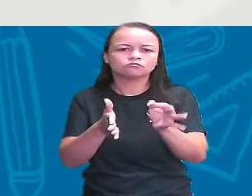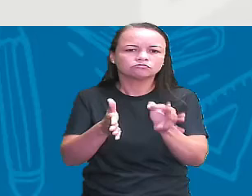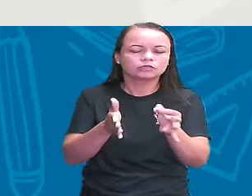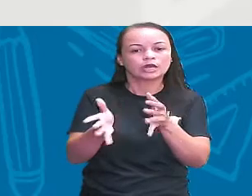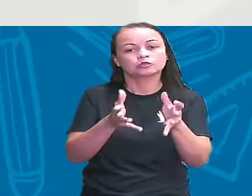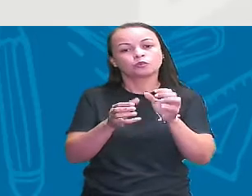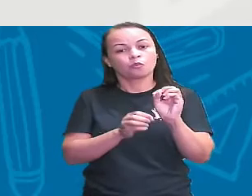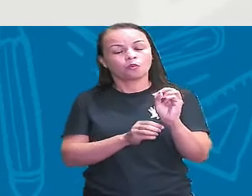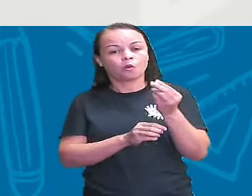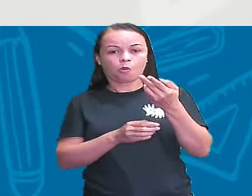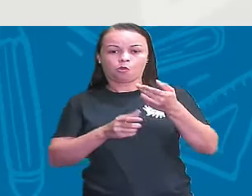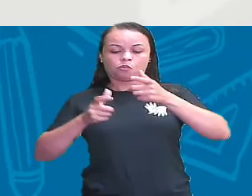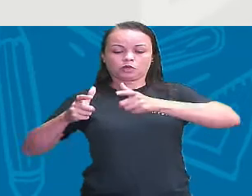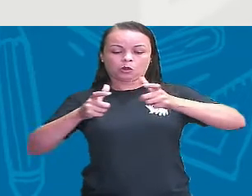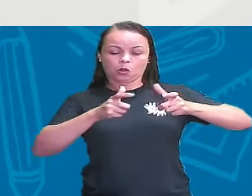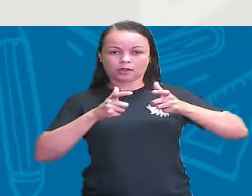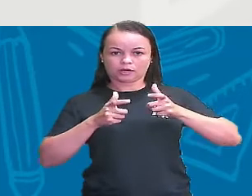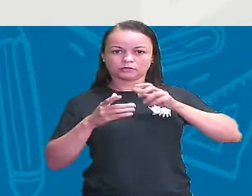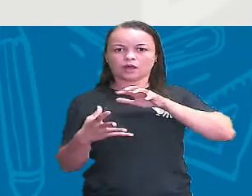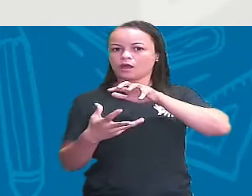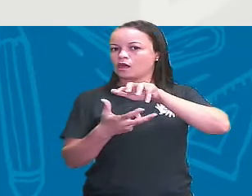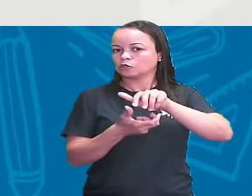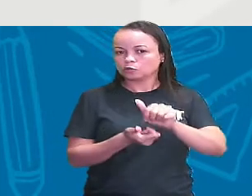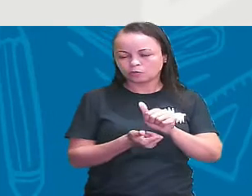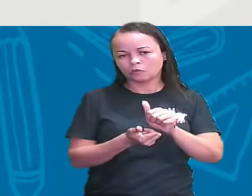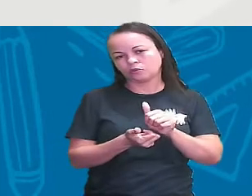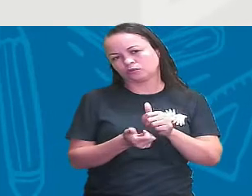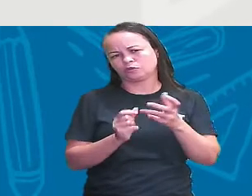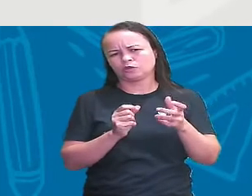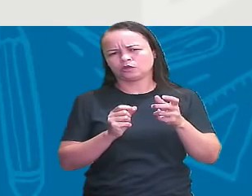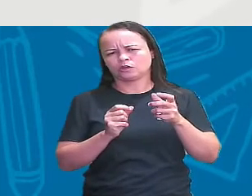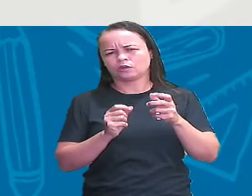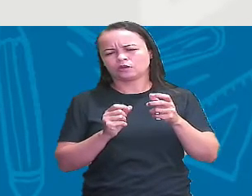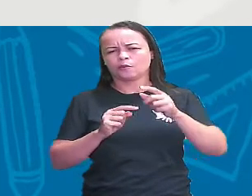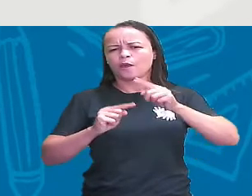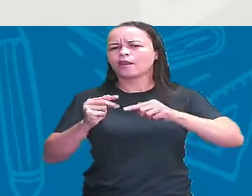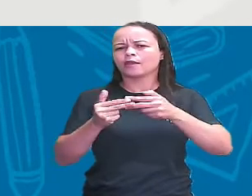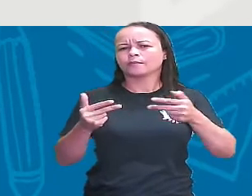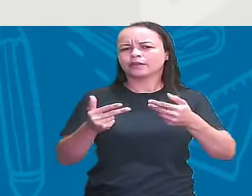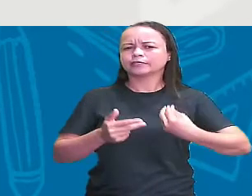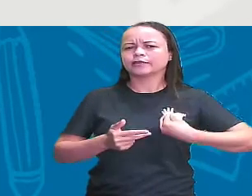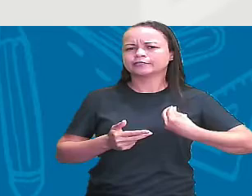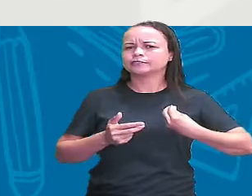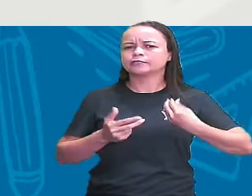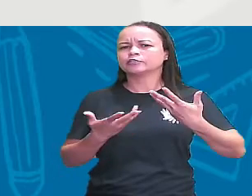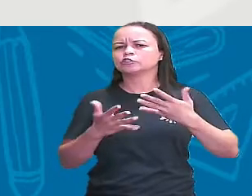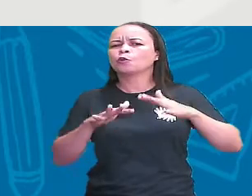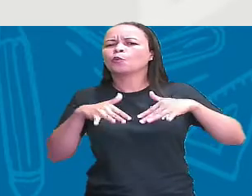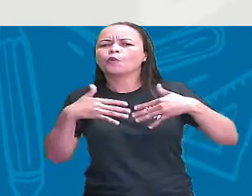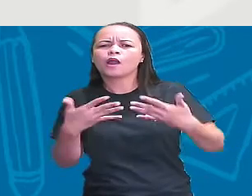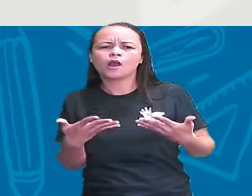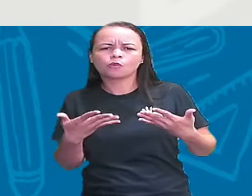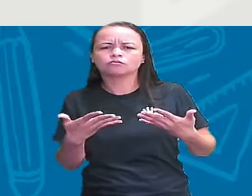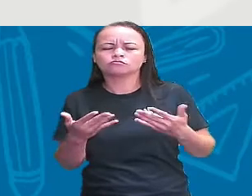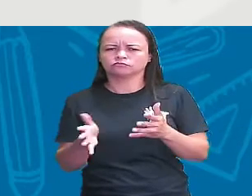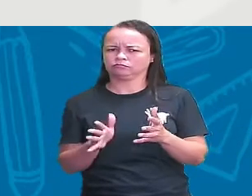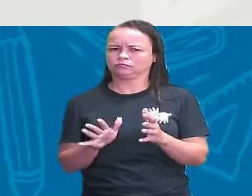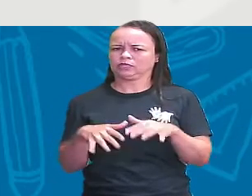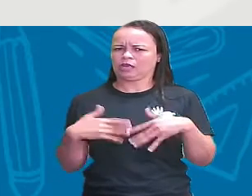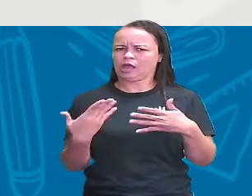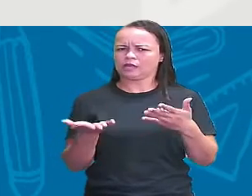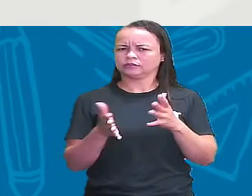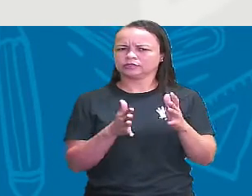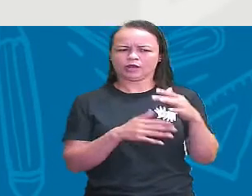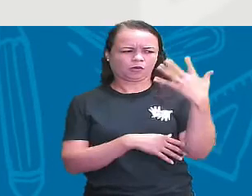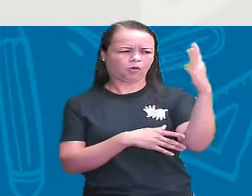possa me localizar no mundo? Quais são os elementos que existem na paisagem? Ah, será aquela planta?